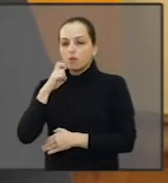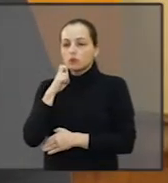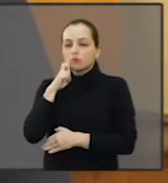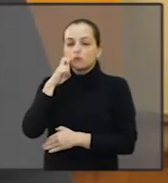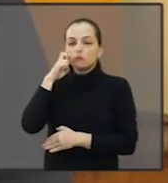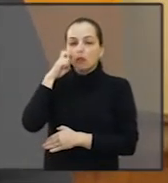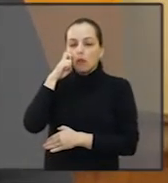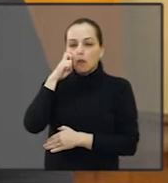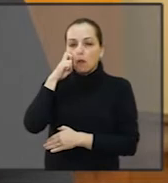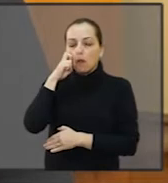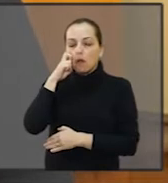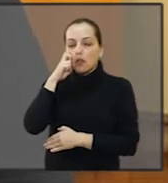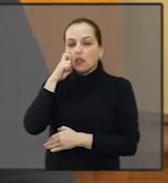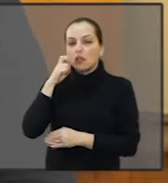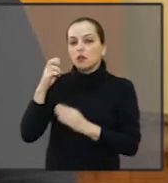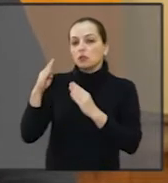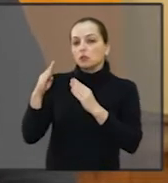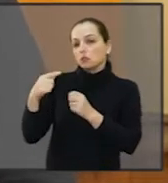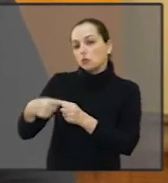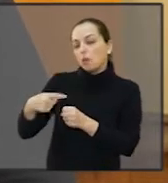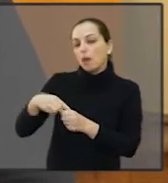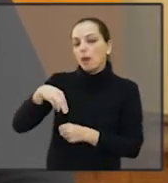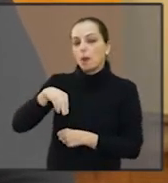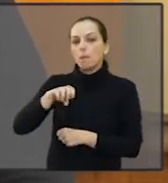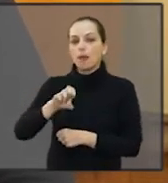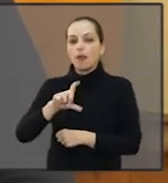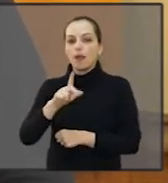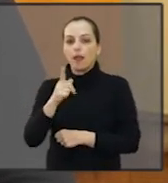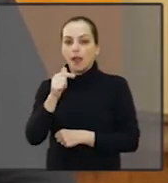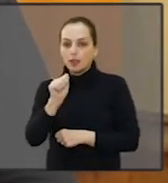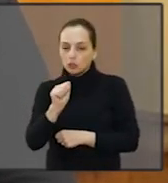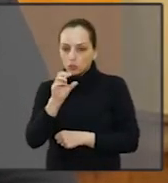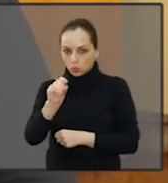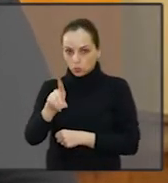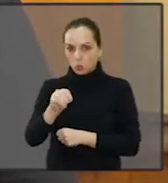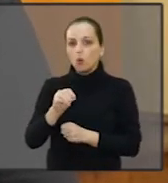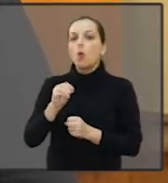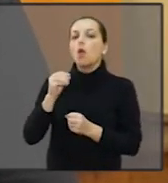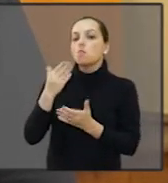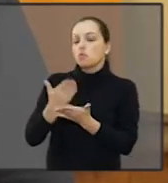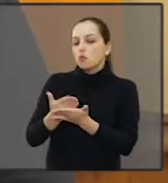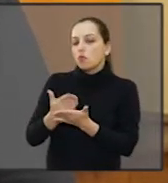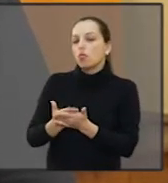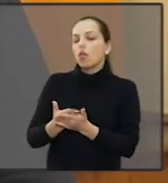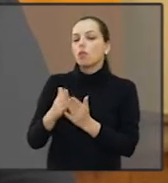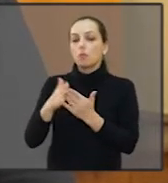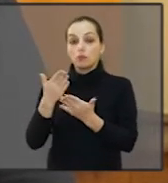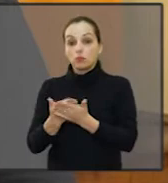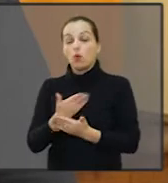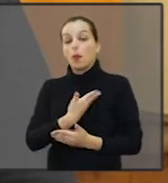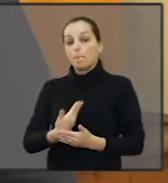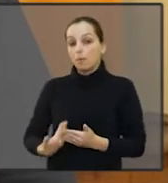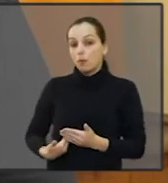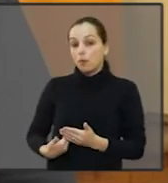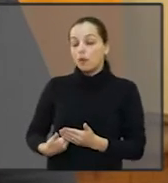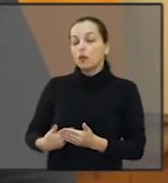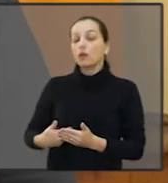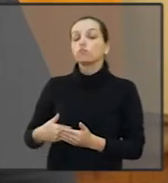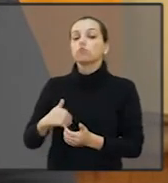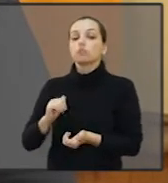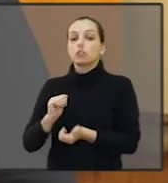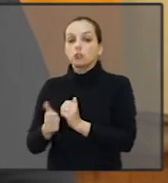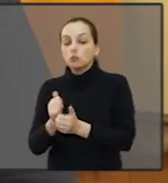bairro do Melhado, ali estudava na escola João Pires de Camargo, e o esporte transformou minha vida, né? Eu joguei mais de 20